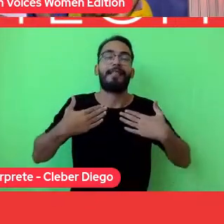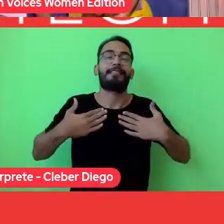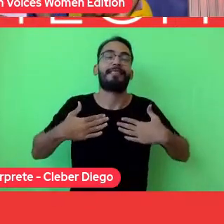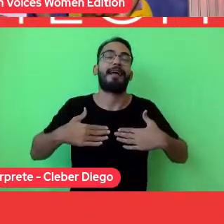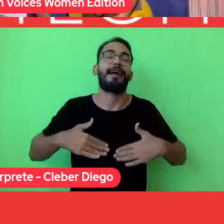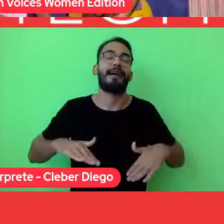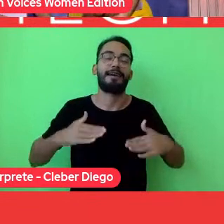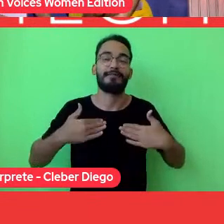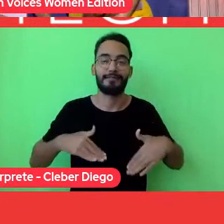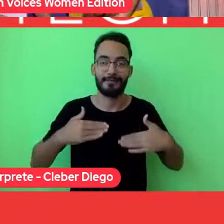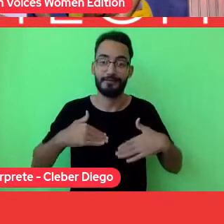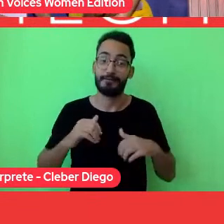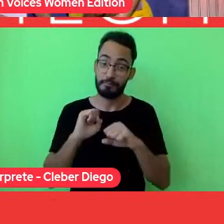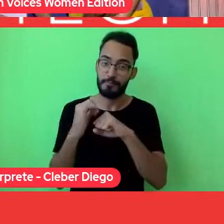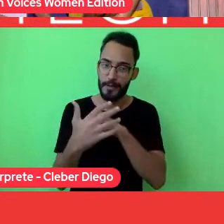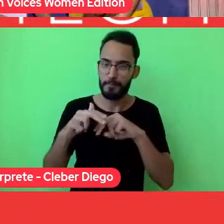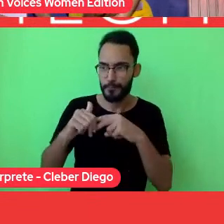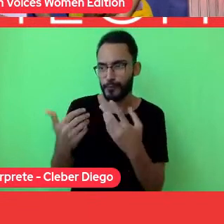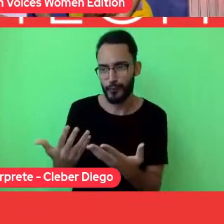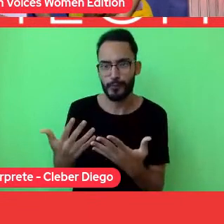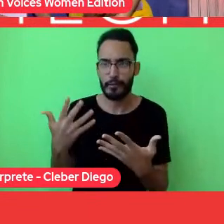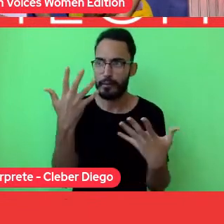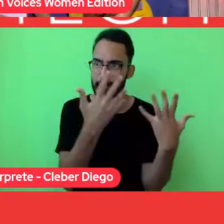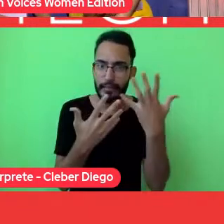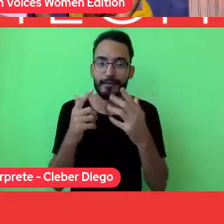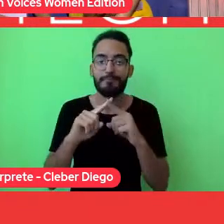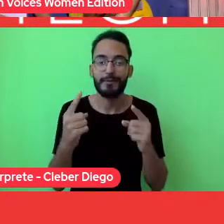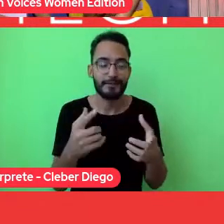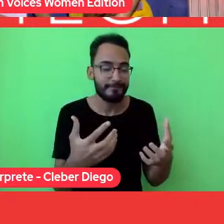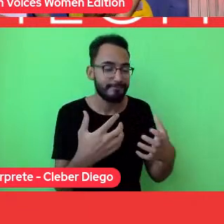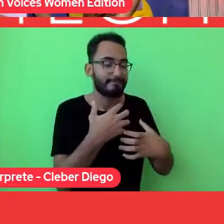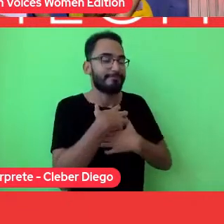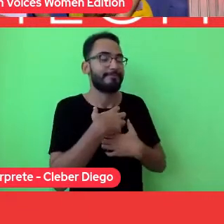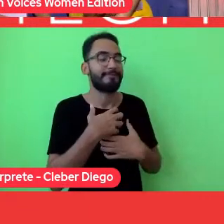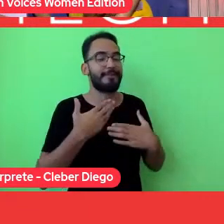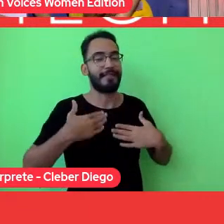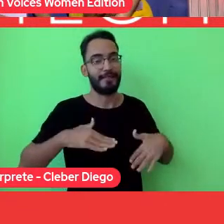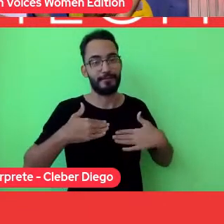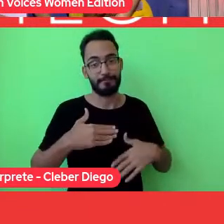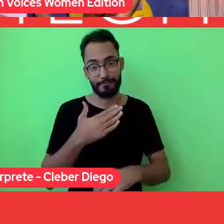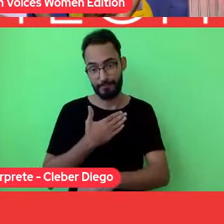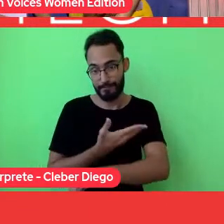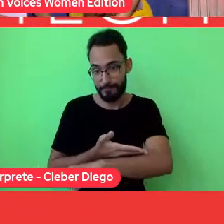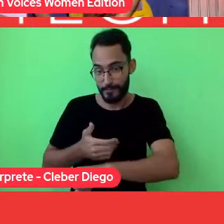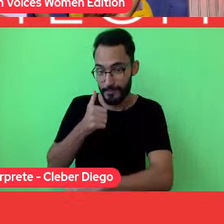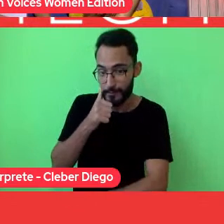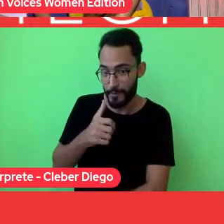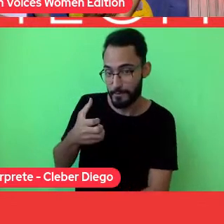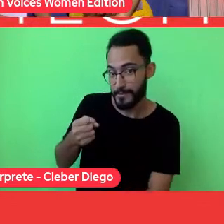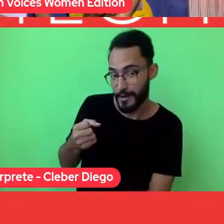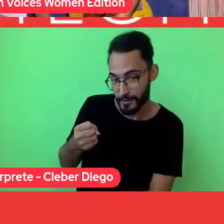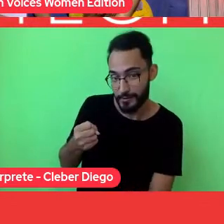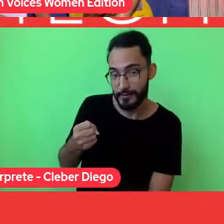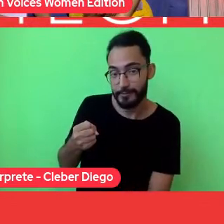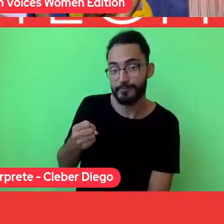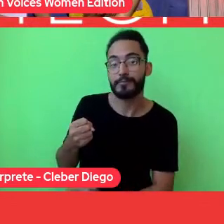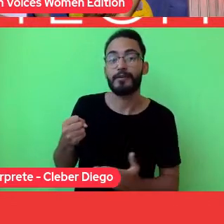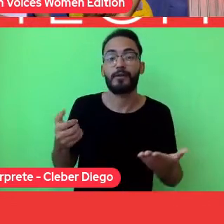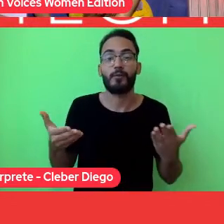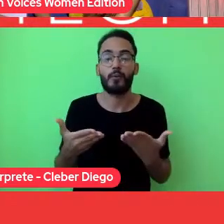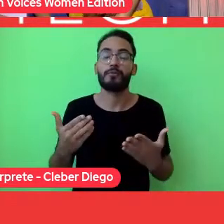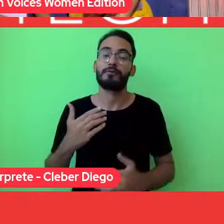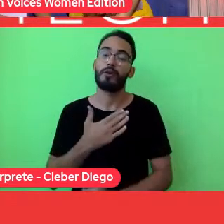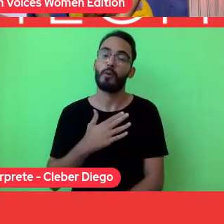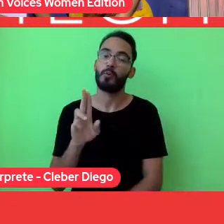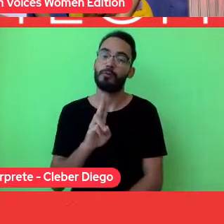mais recente aí da pandemia. Mas vamos lá, deixa eu me autodescrever. Eu sou uma mulher branca, hoje estou usando uma